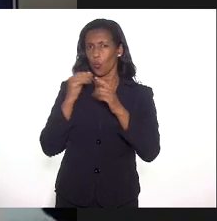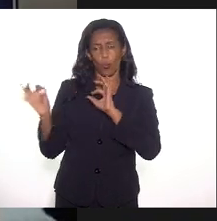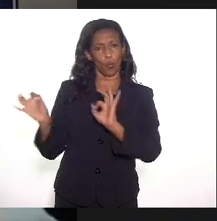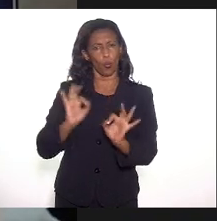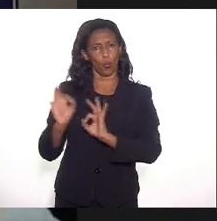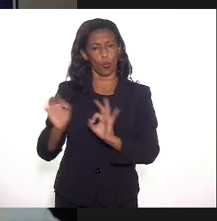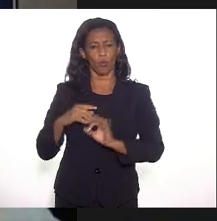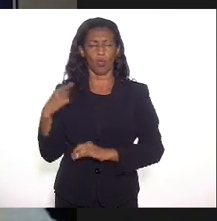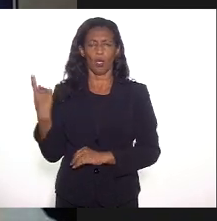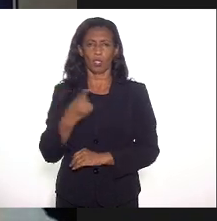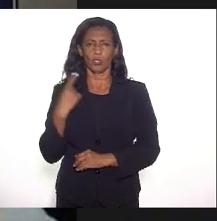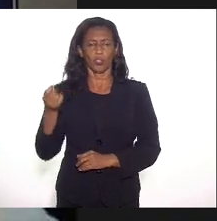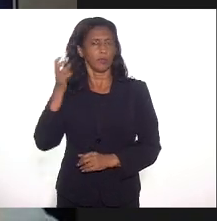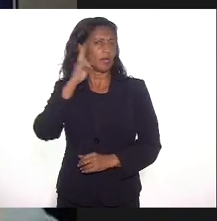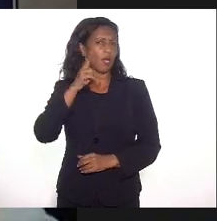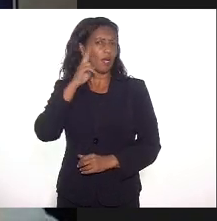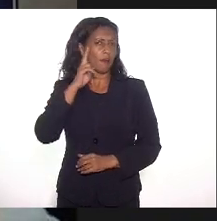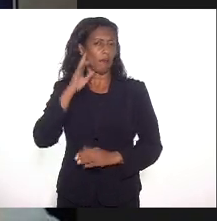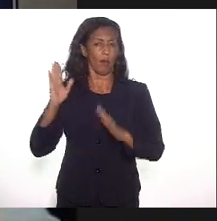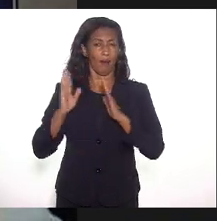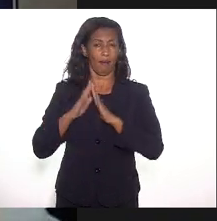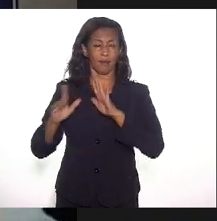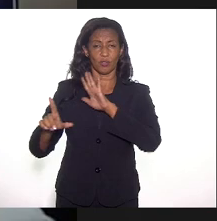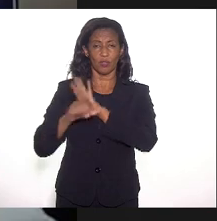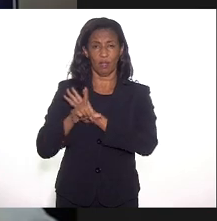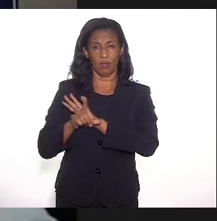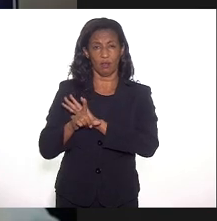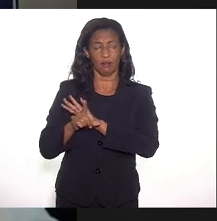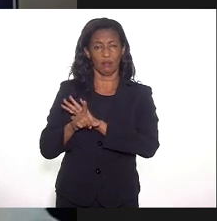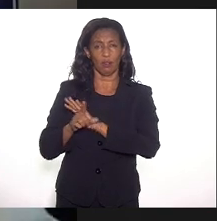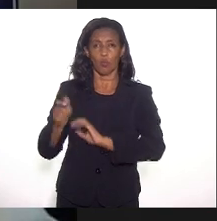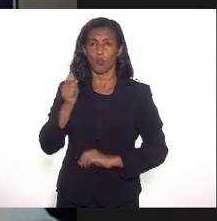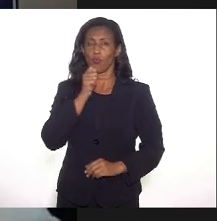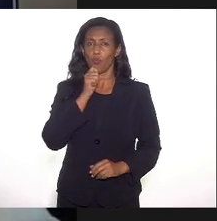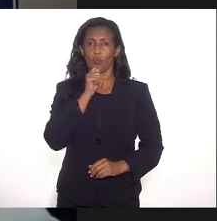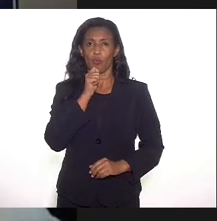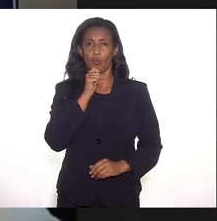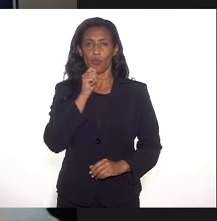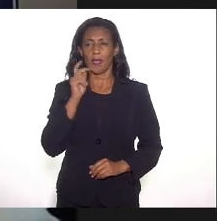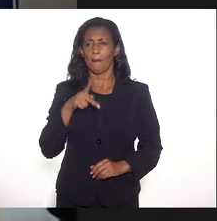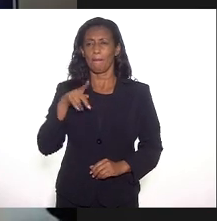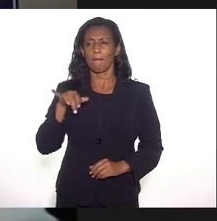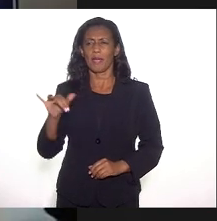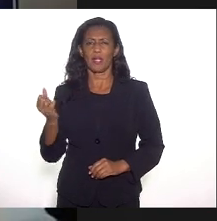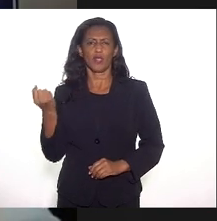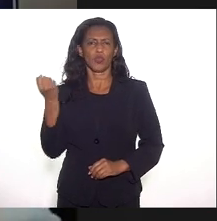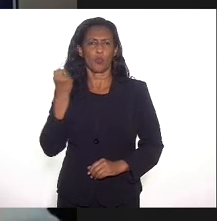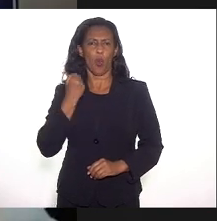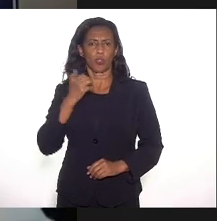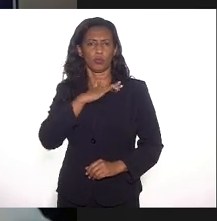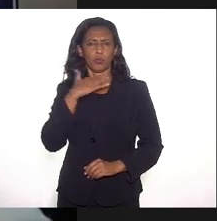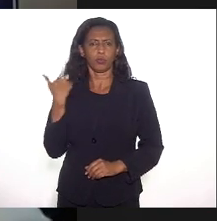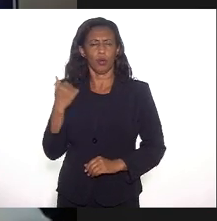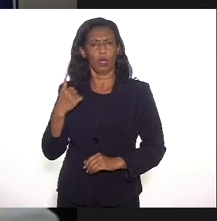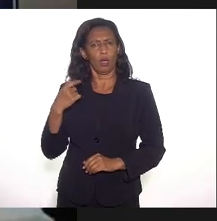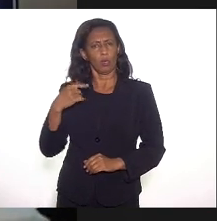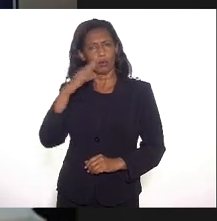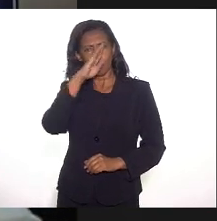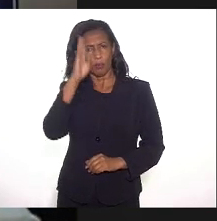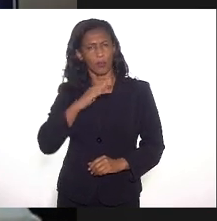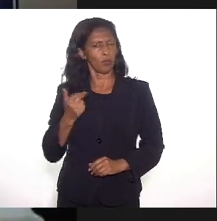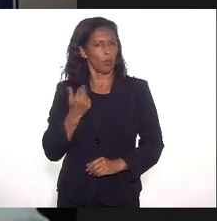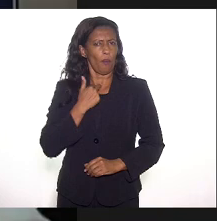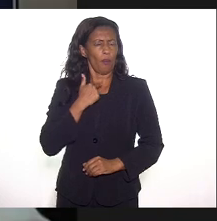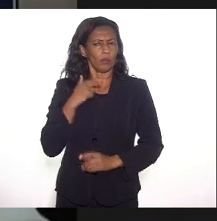né, a gente precisa lembrar, essa é uma casa de leis. Não temos pena de morte no Brasil e não podemos deixar que